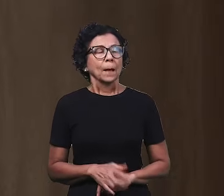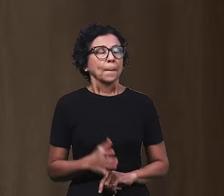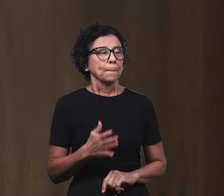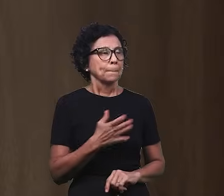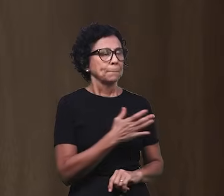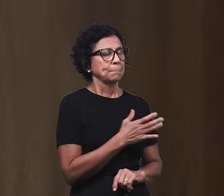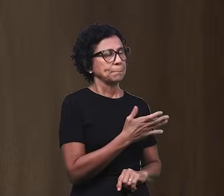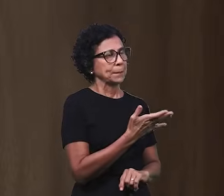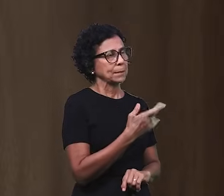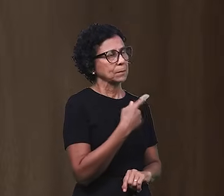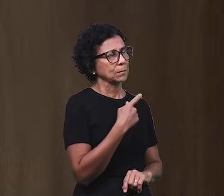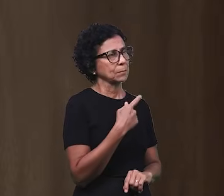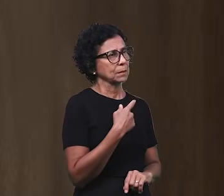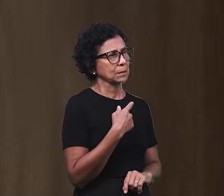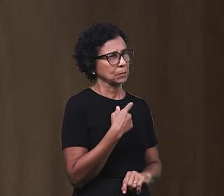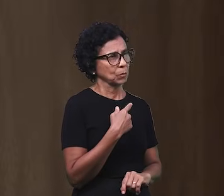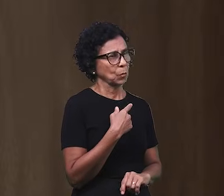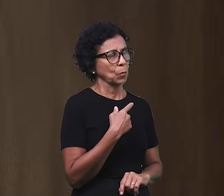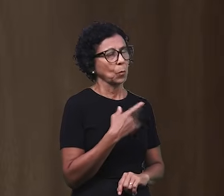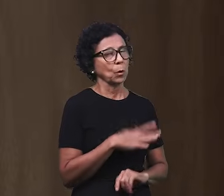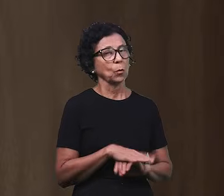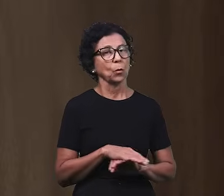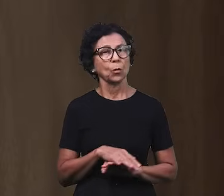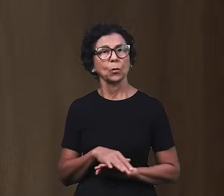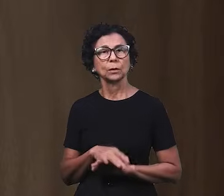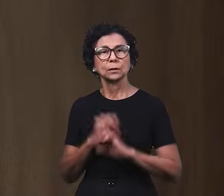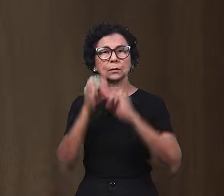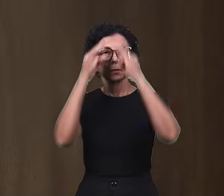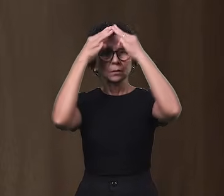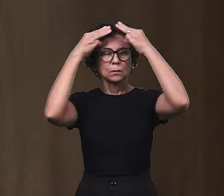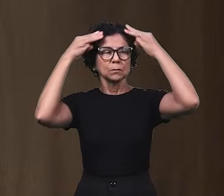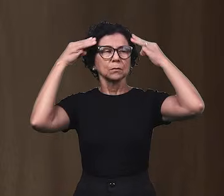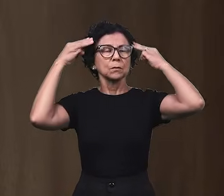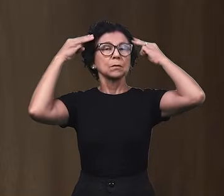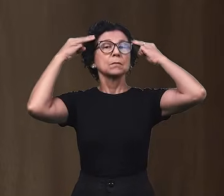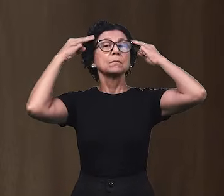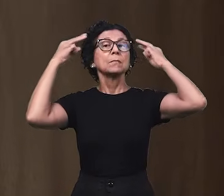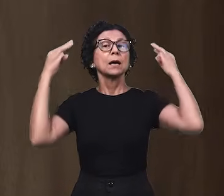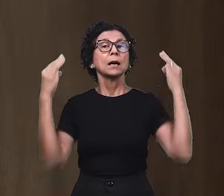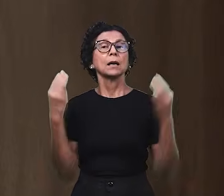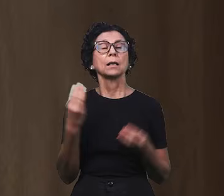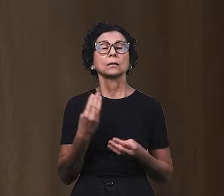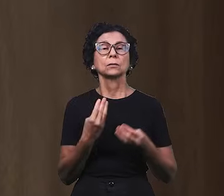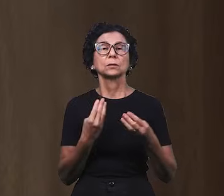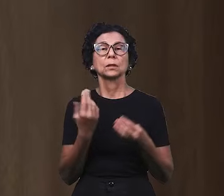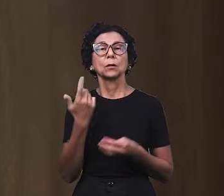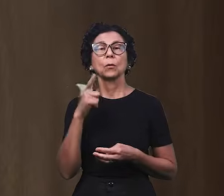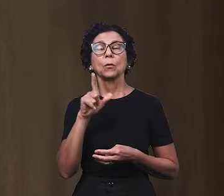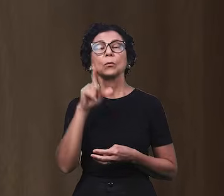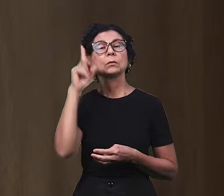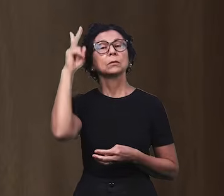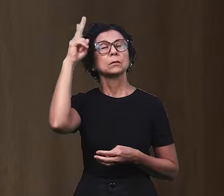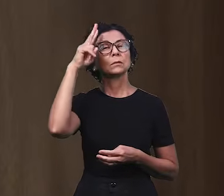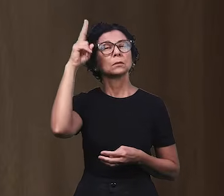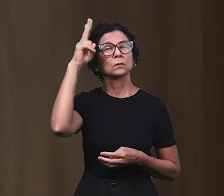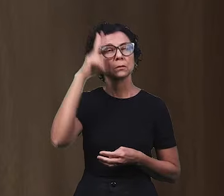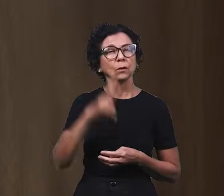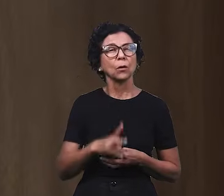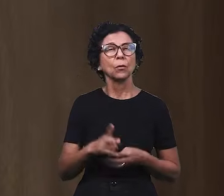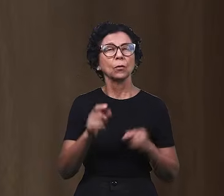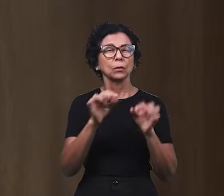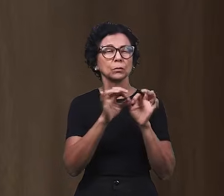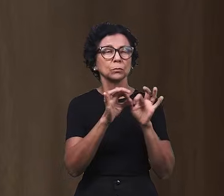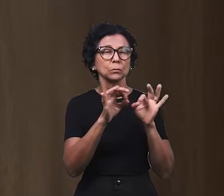tem uma outra parte, agora que são os magos, né? Que é uma outra história, né? Eles vieram